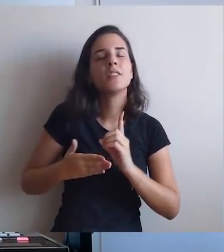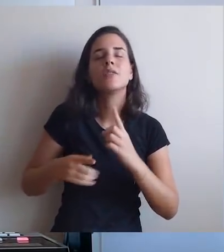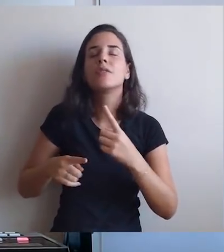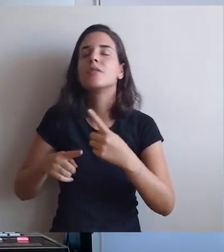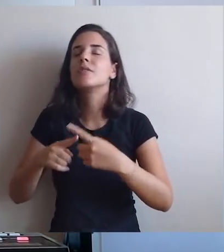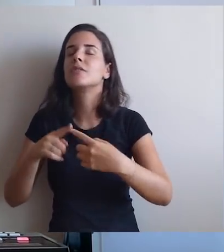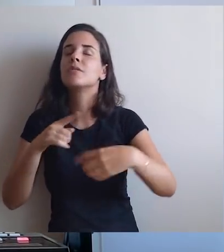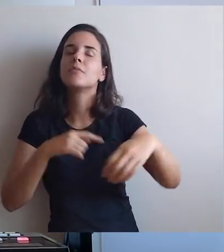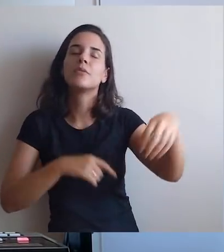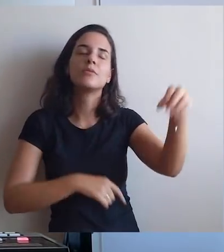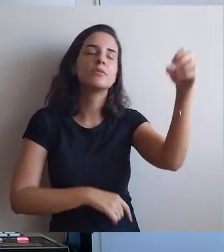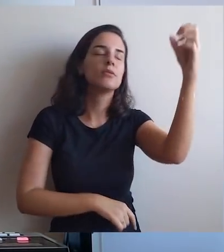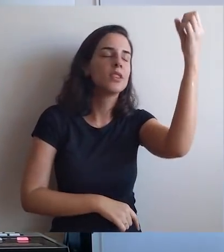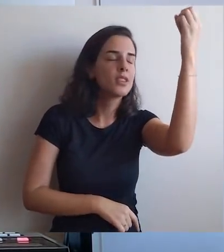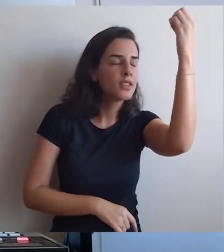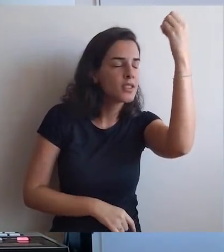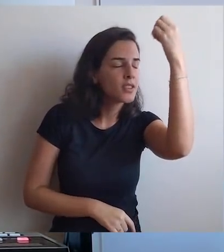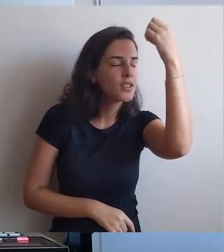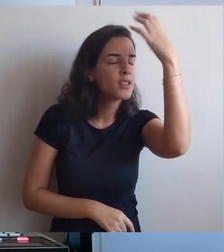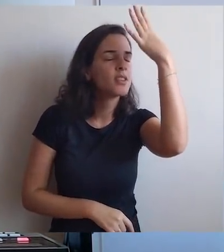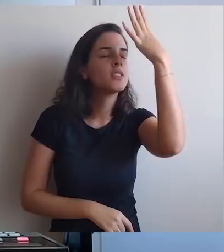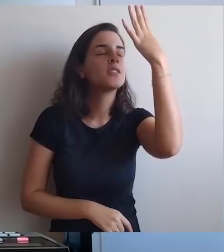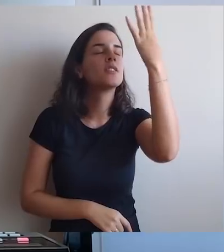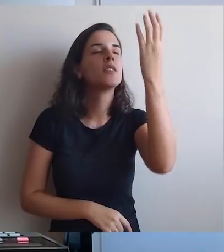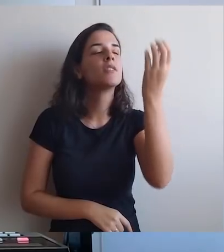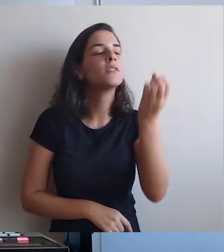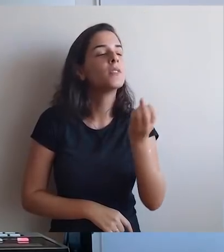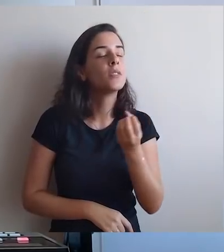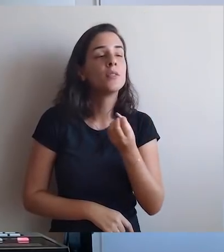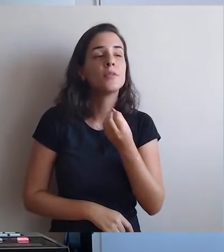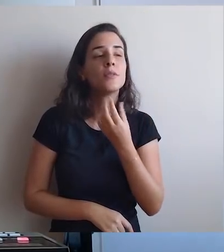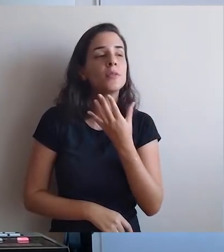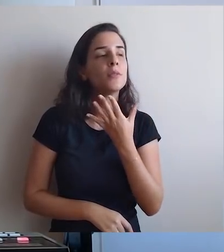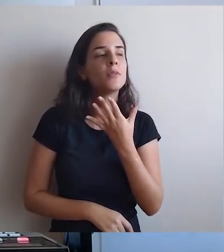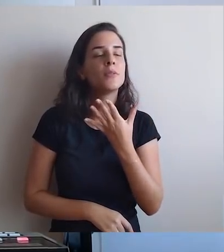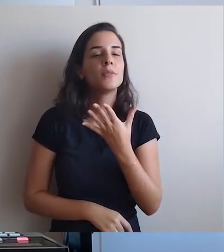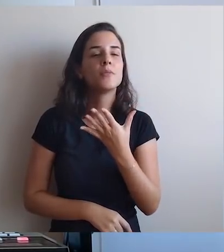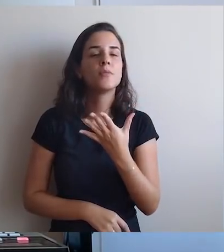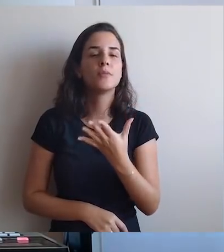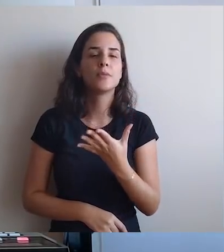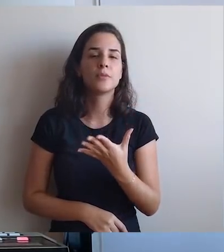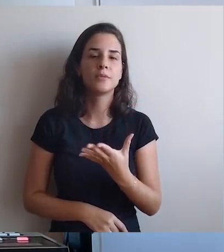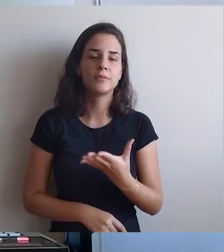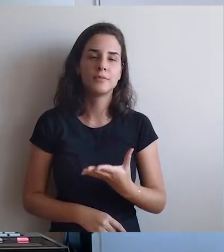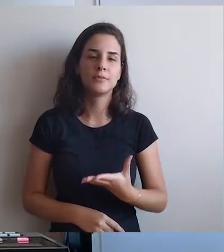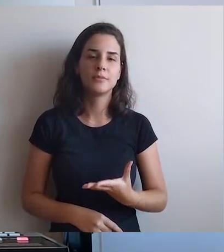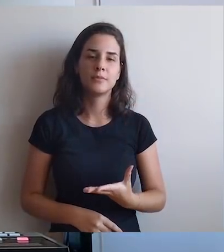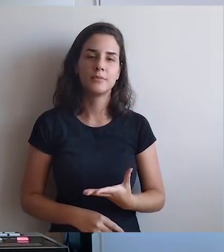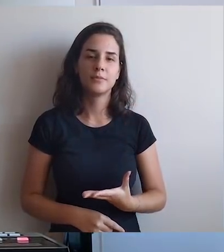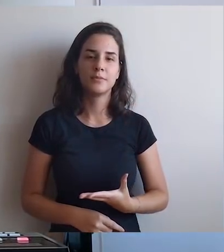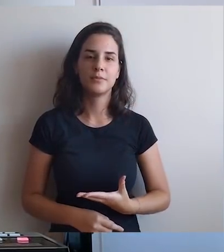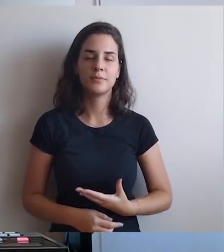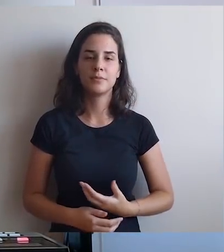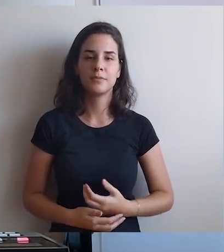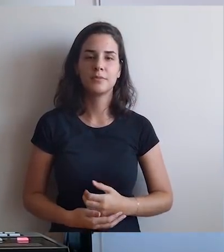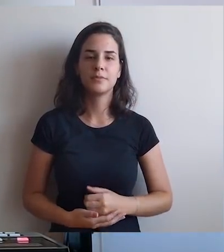Tu virás até nós com Tua graça e